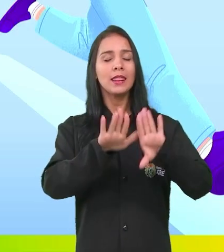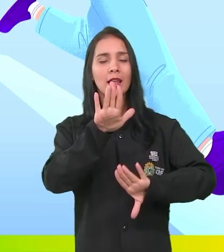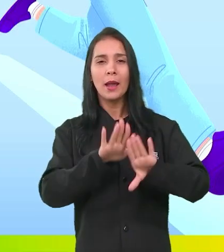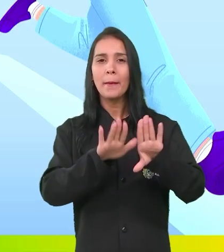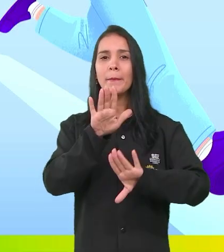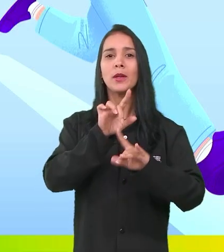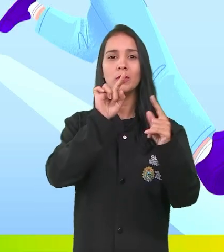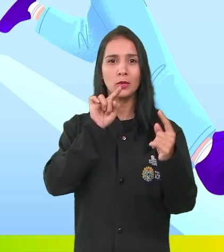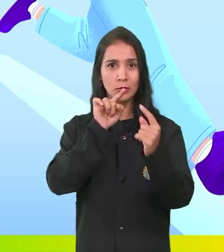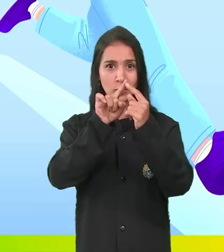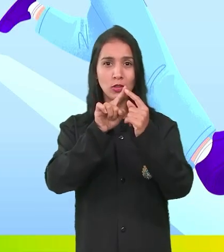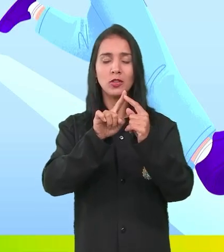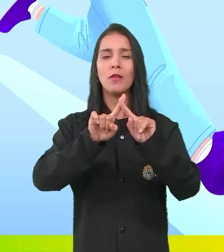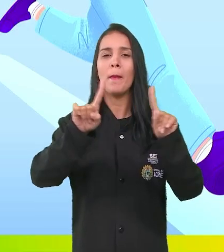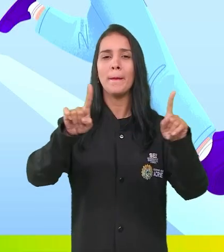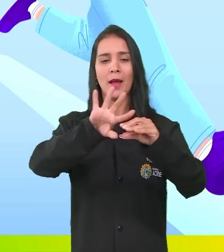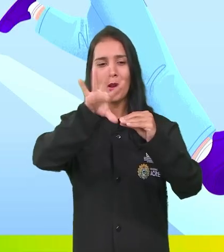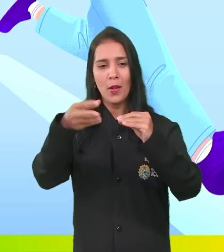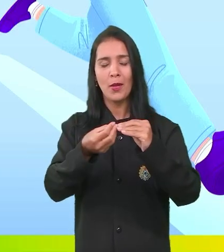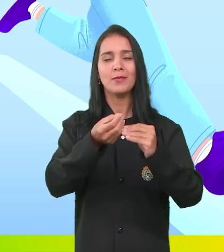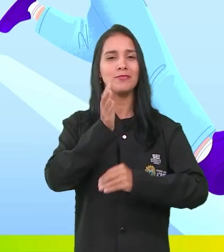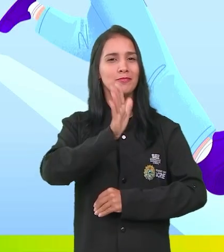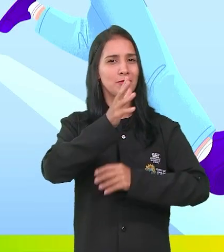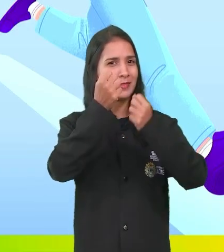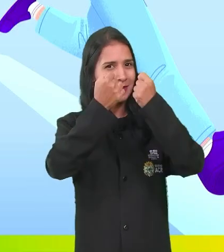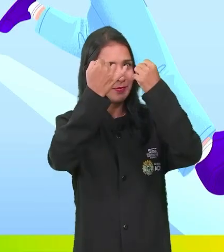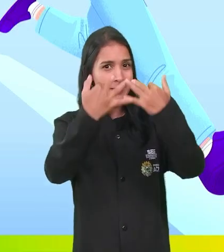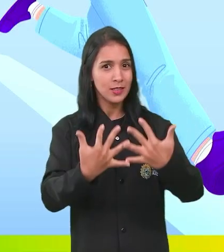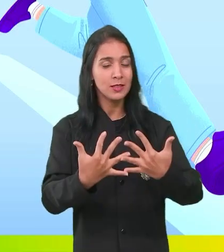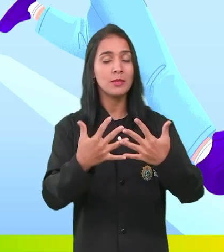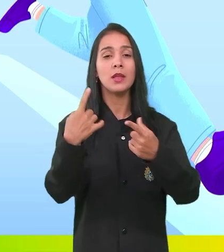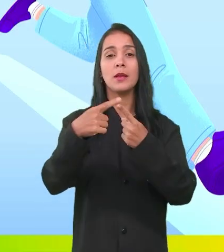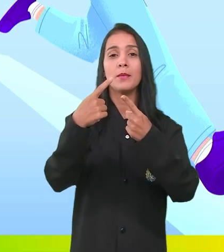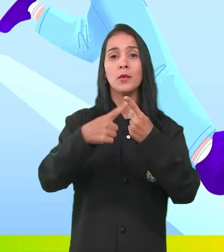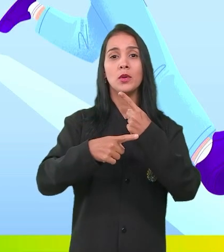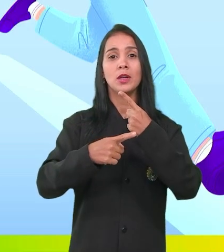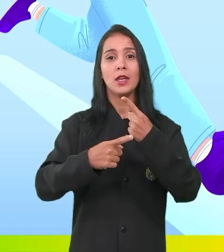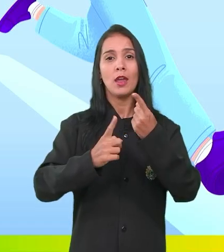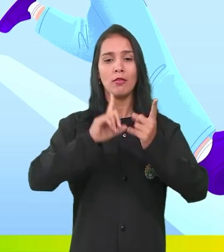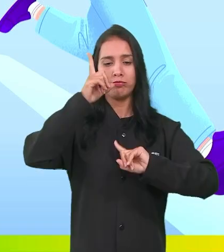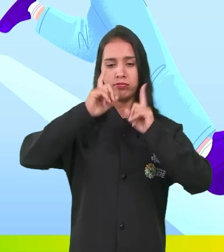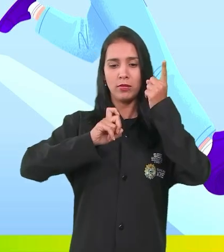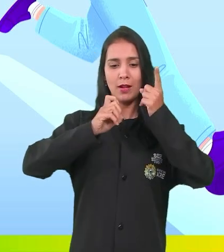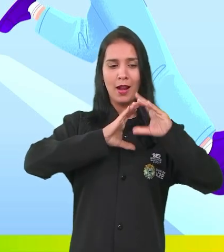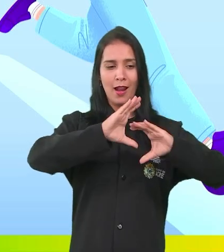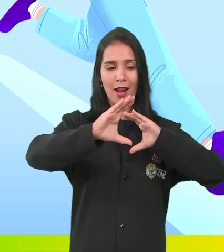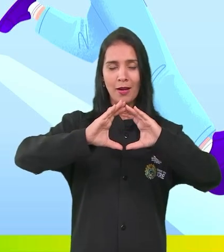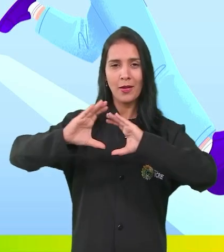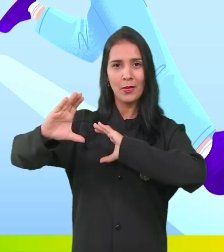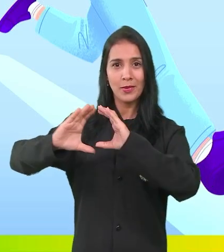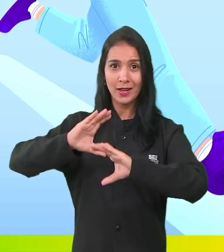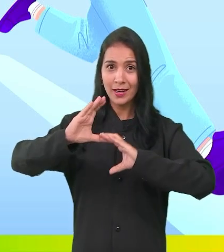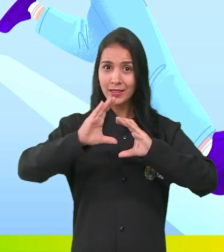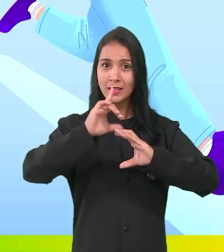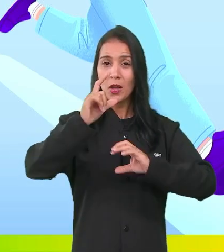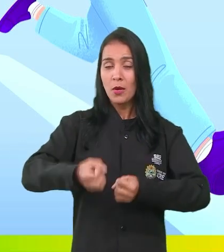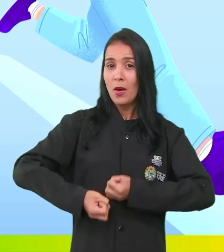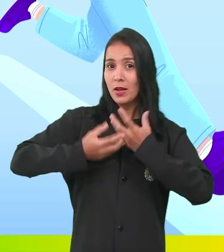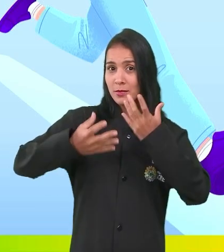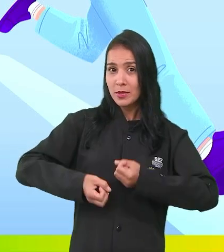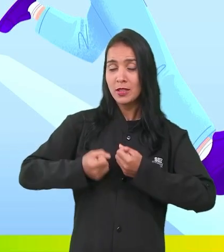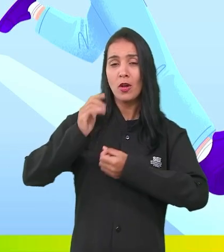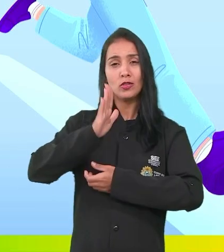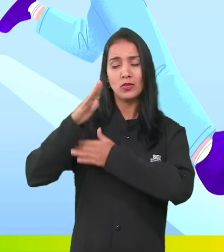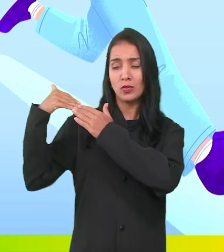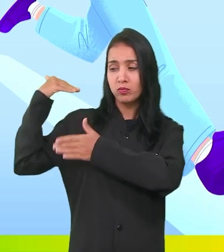gente já falou aqui. A expressão corporal, ela é uma ferramenta desde os tempos primórdios